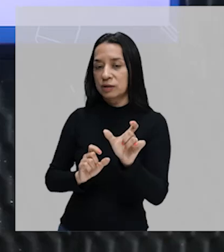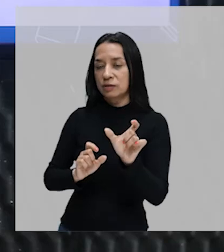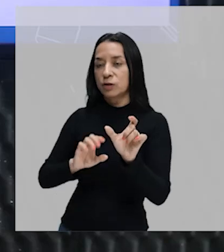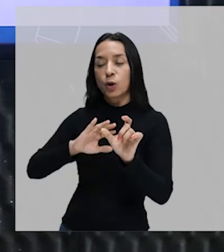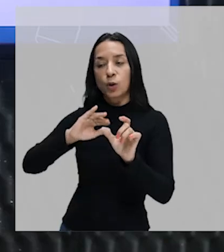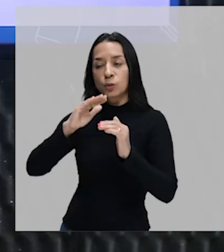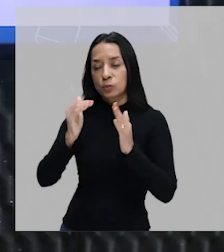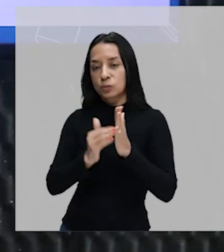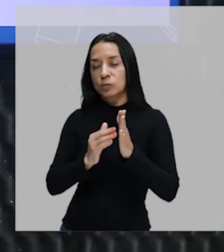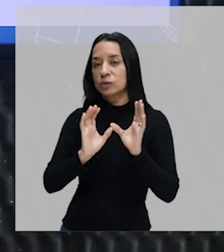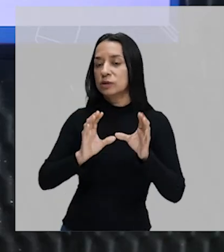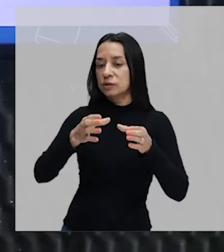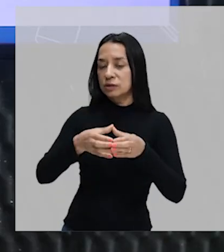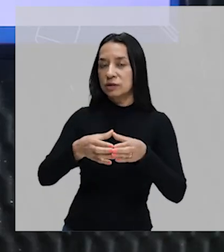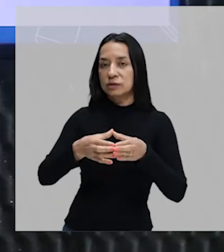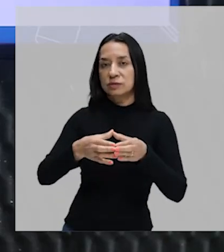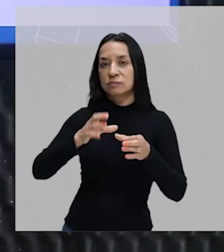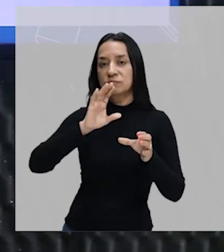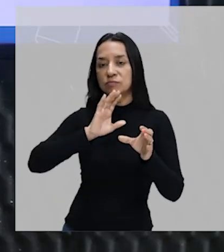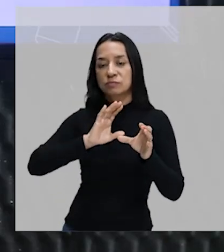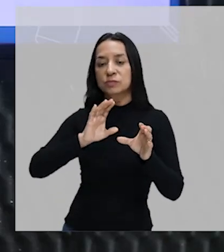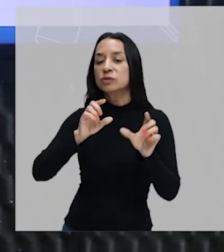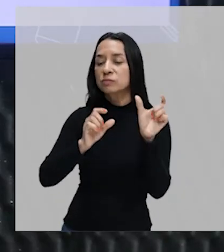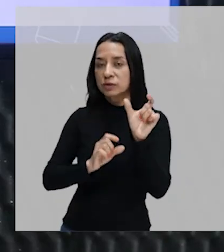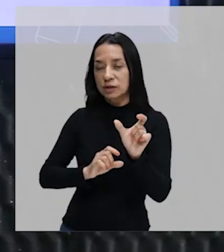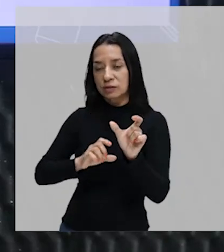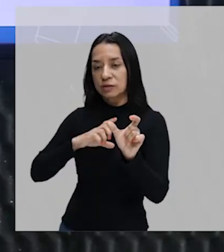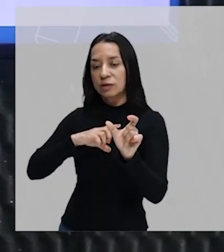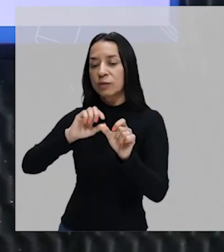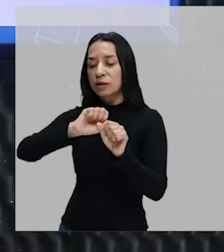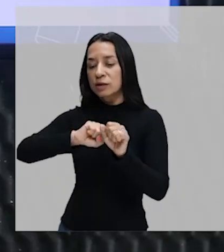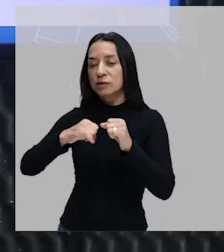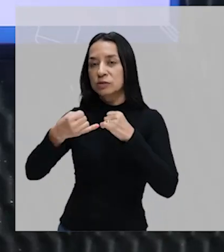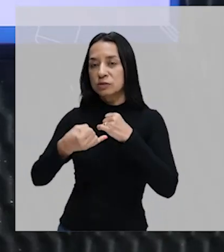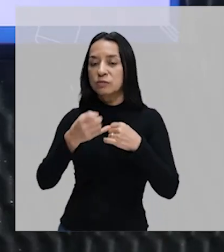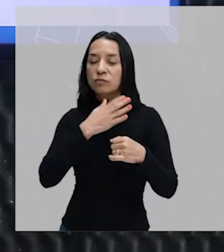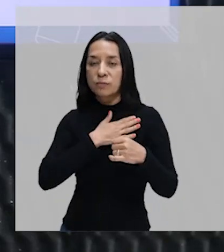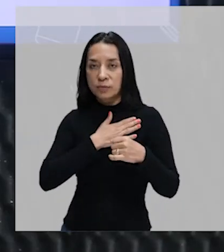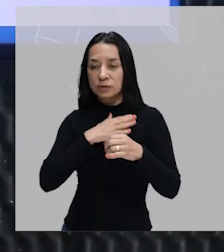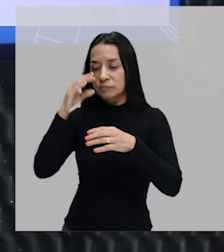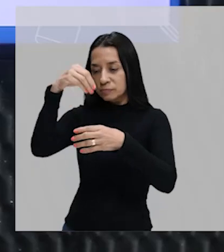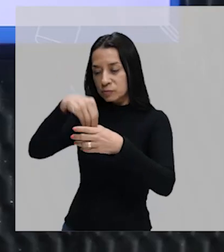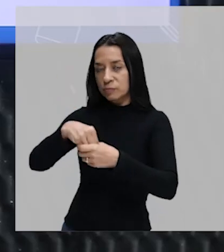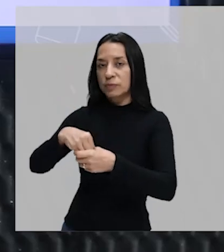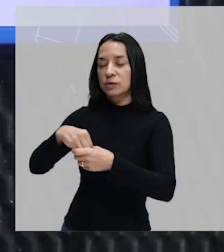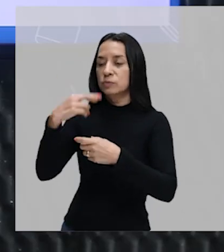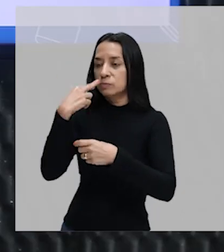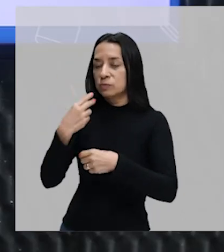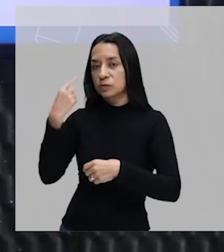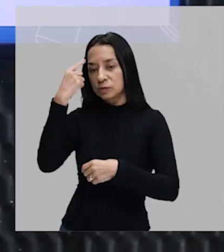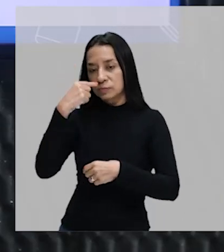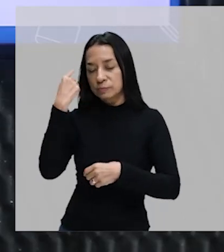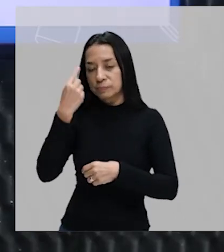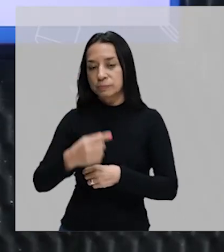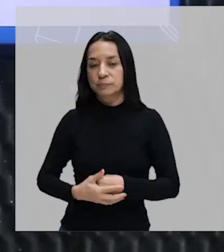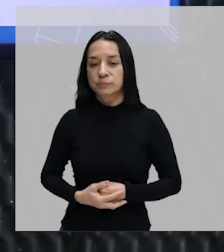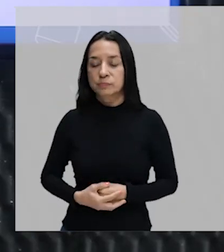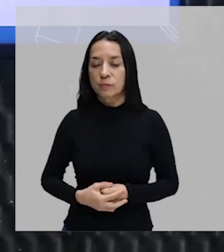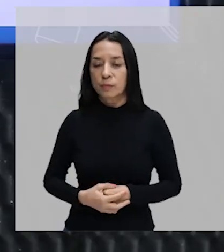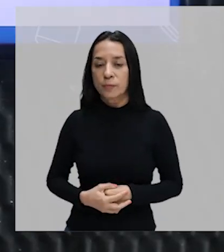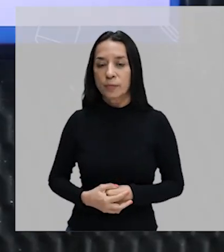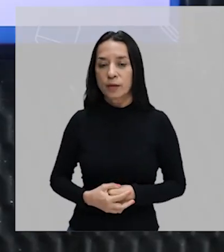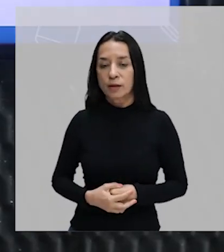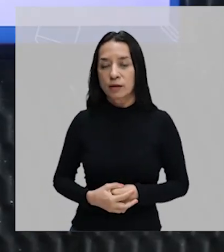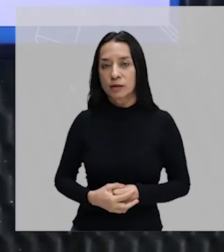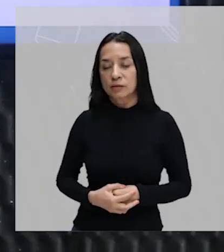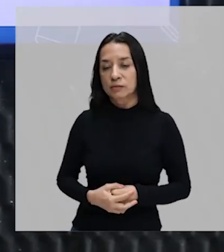de palavras e também adjetivos pátrios faz parte dela. Vamos saber um pouquinho sobre isso. São chamados, adjetivos pátrios